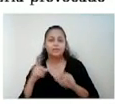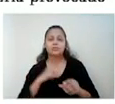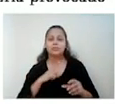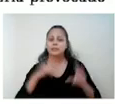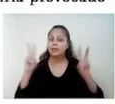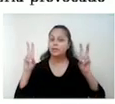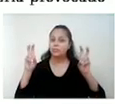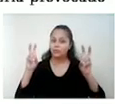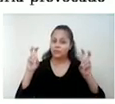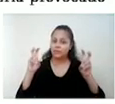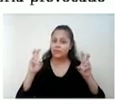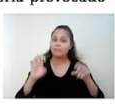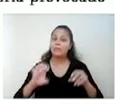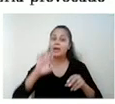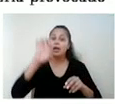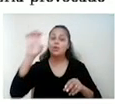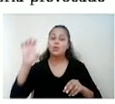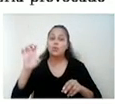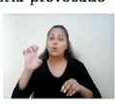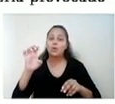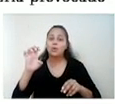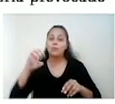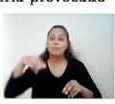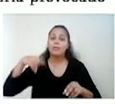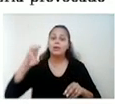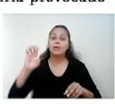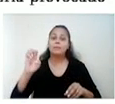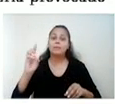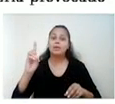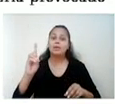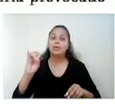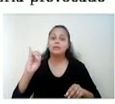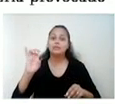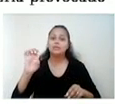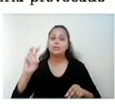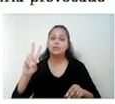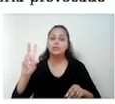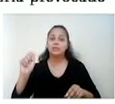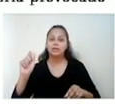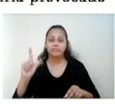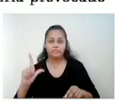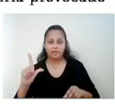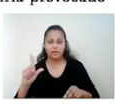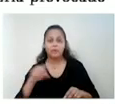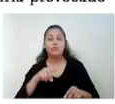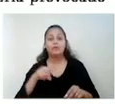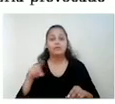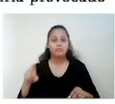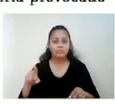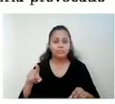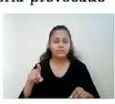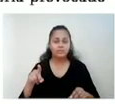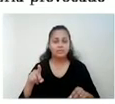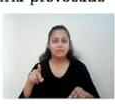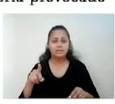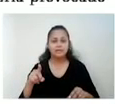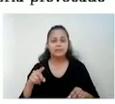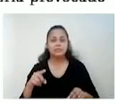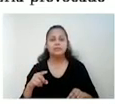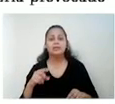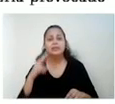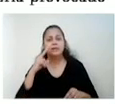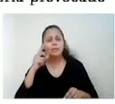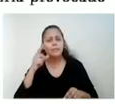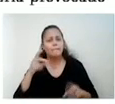a Europa medieval. Você as identifica com as características do feudalismo que você já